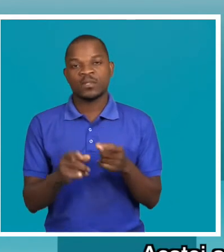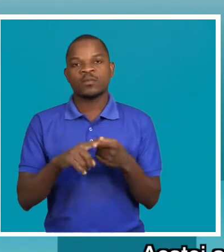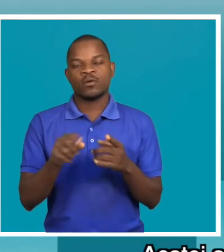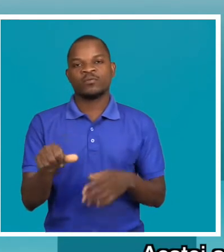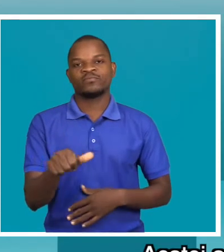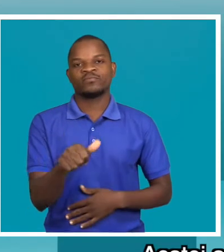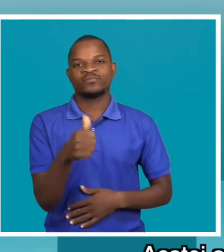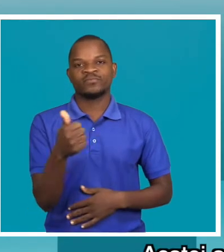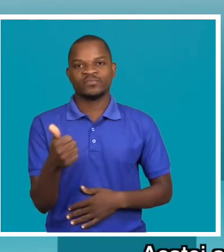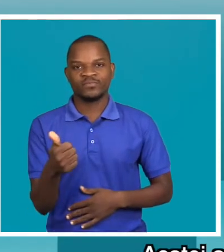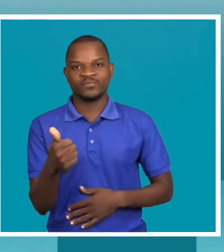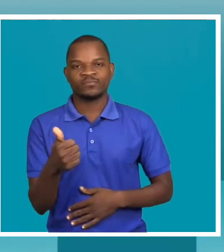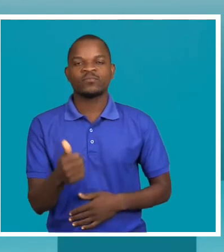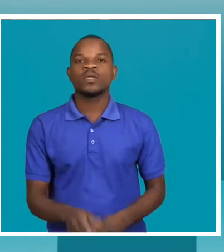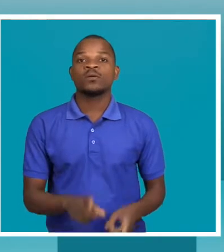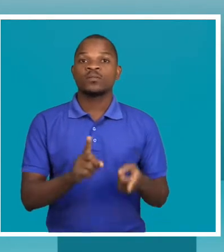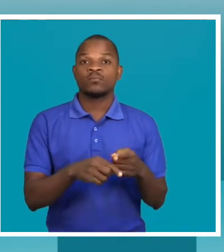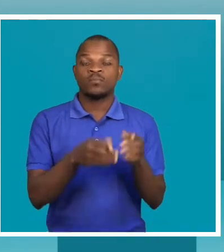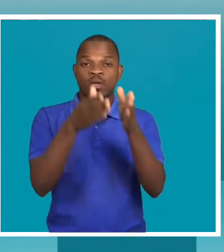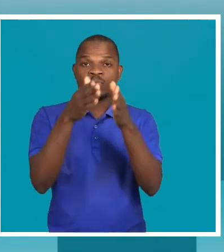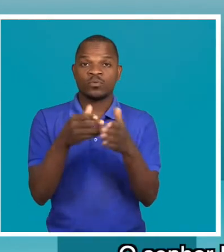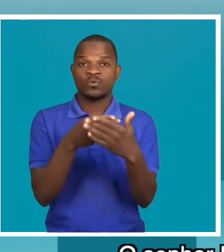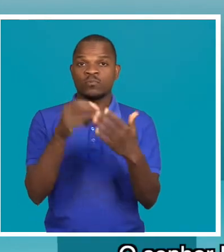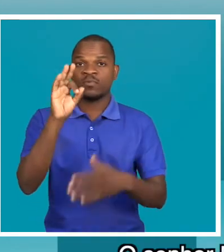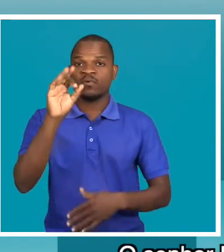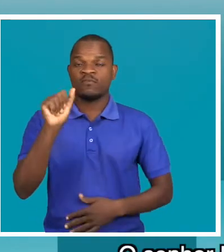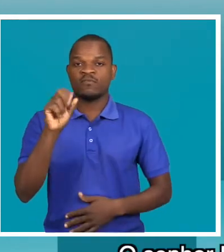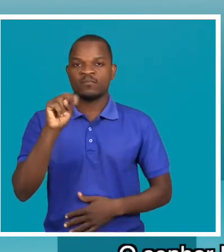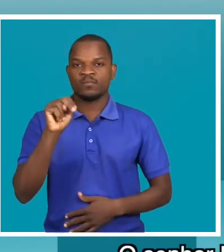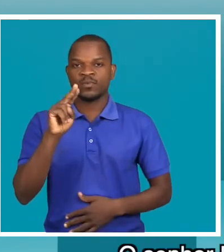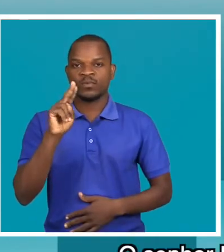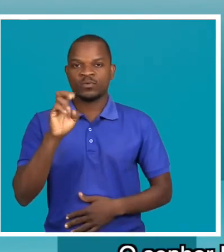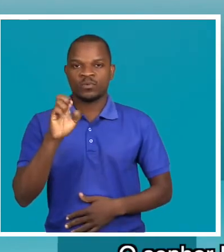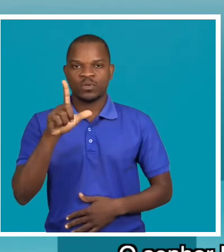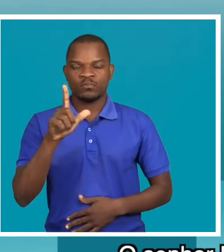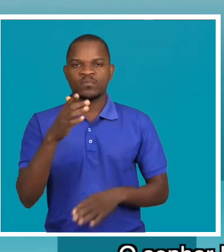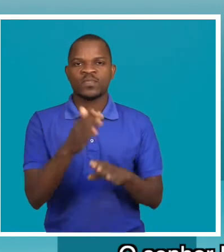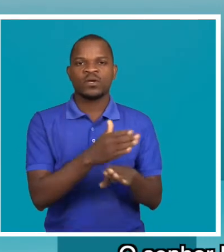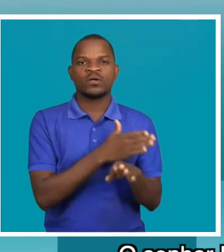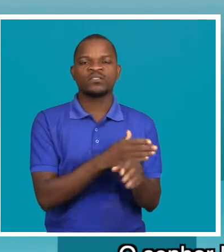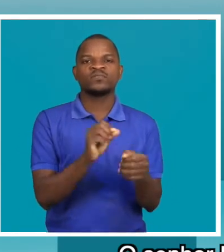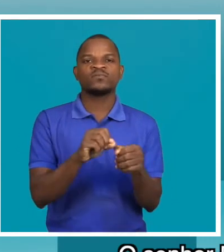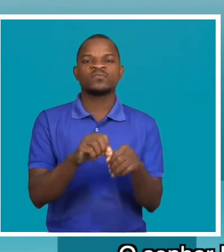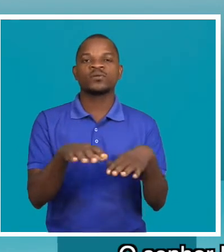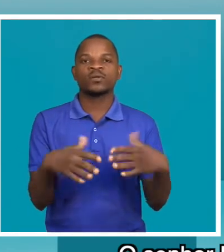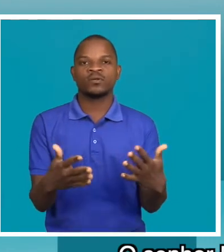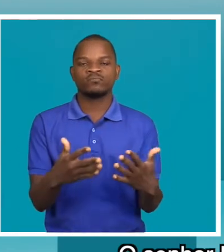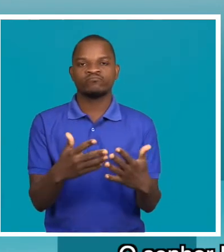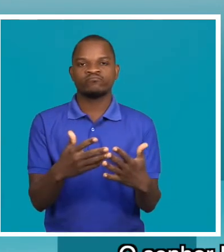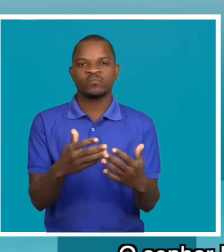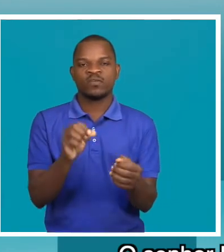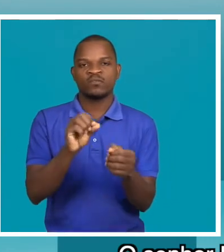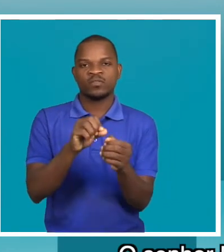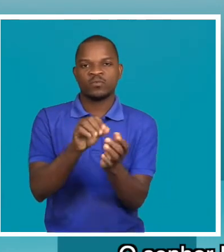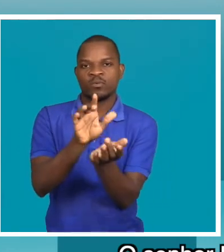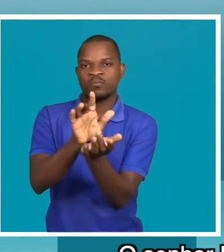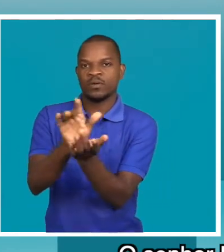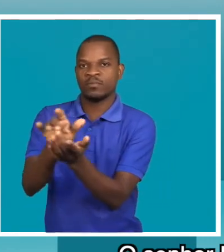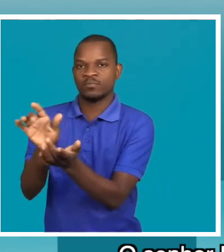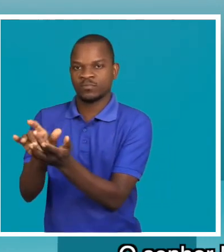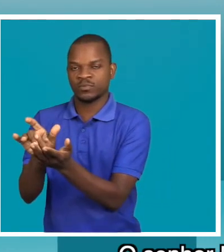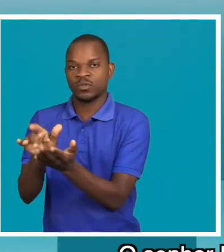Sim, a minha vida está melhorando. O senhor Fanuel Niasengo, que antes ele praticava